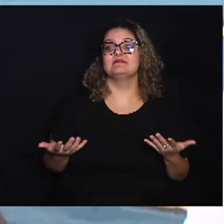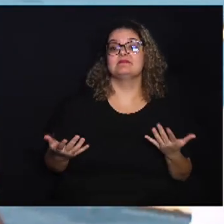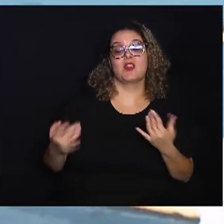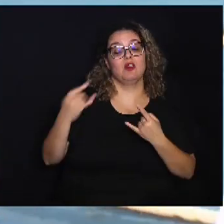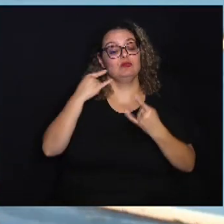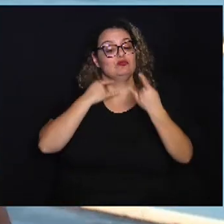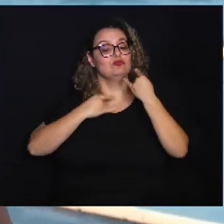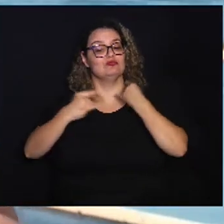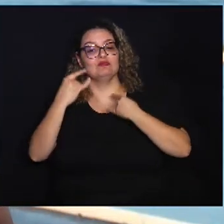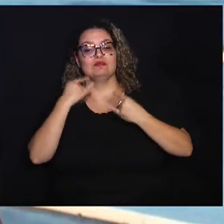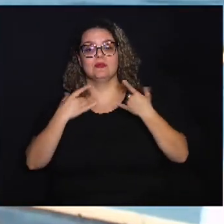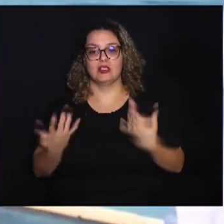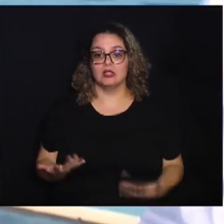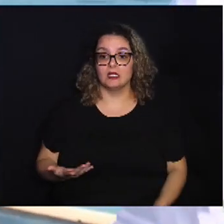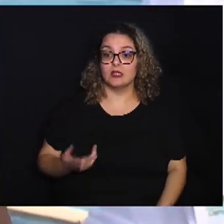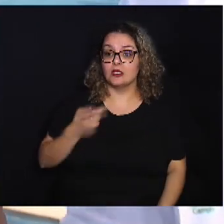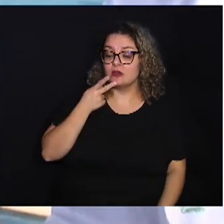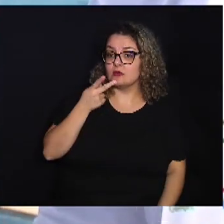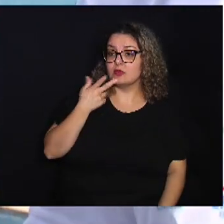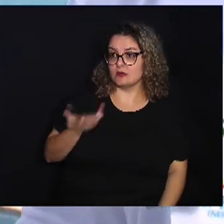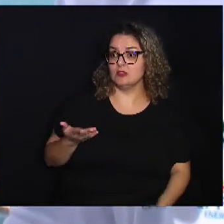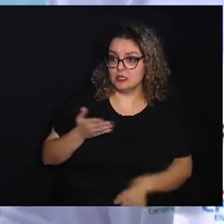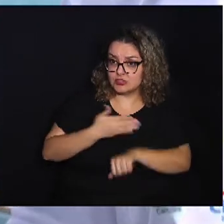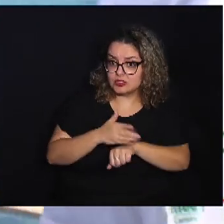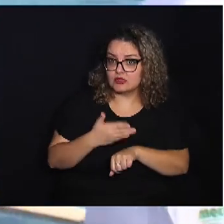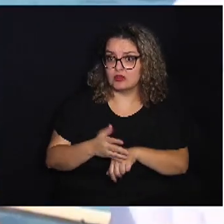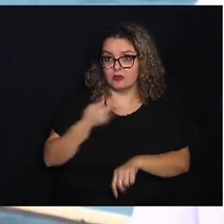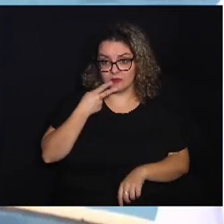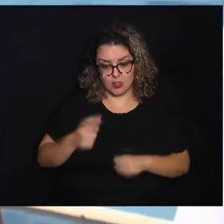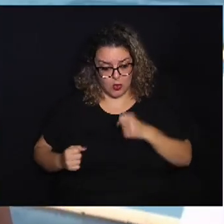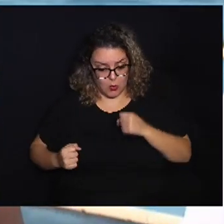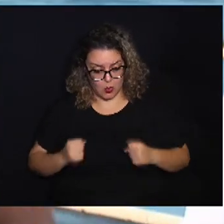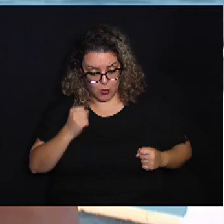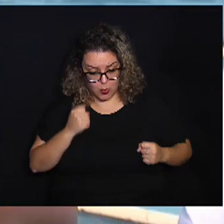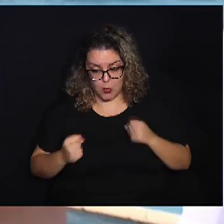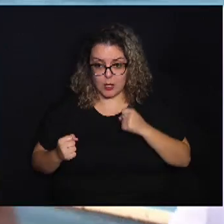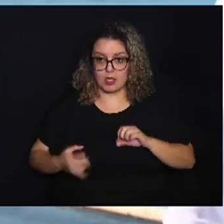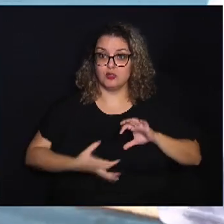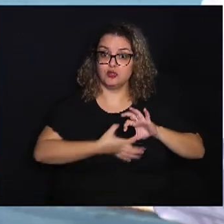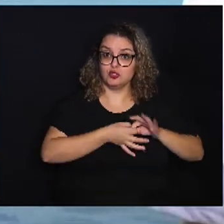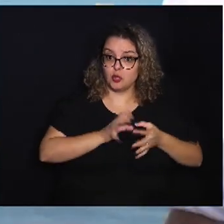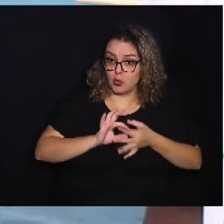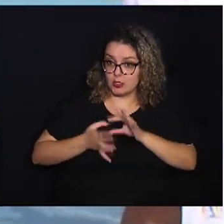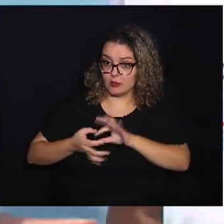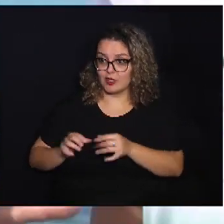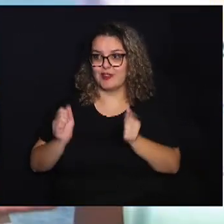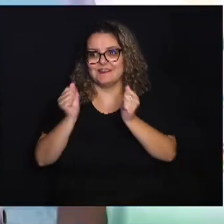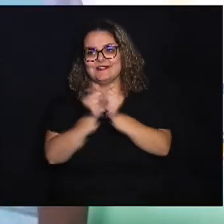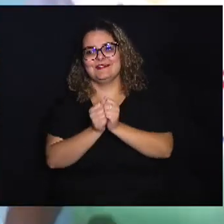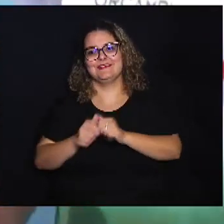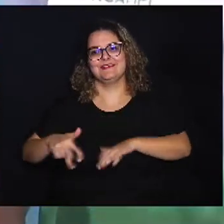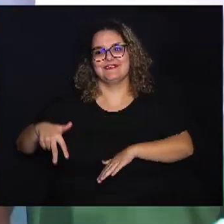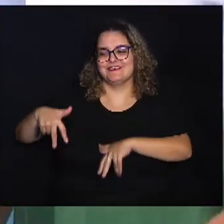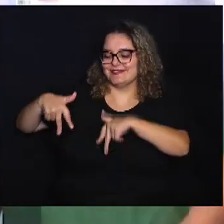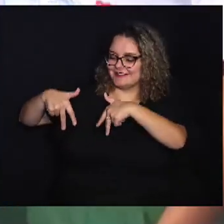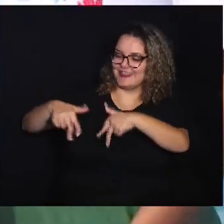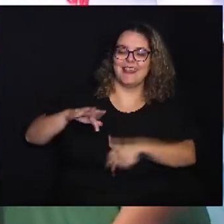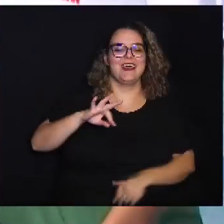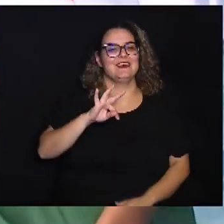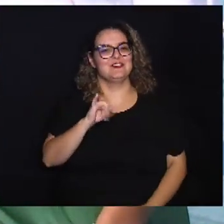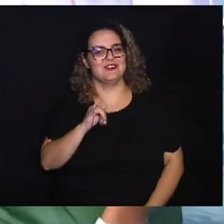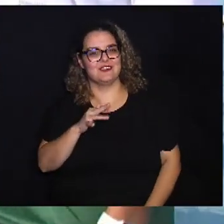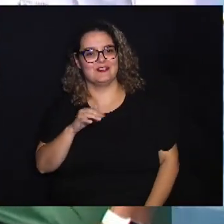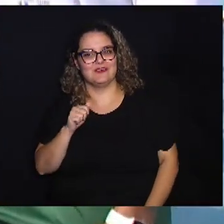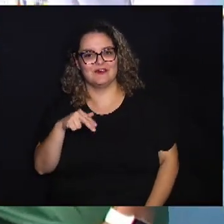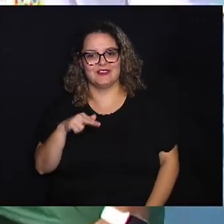a gente. E vamos falar de treinamento, vamos falar de corrida, vamos falar de Olimpíadas com ela que tá aqui do meu lado, a Tiffany Marinho,